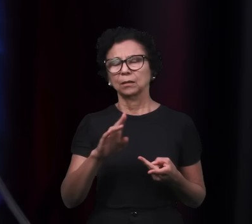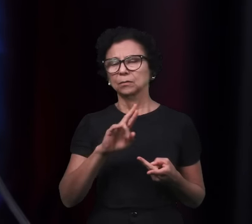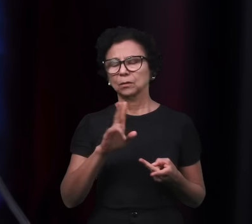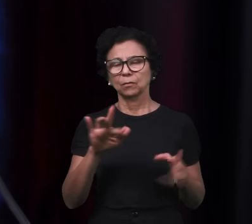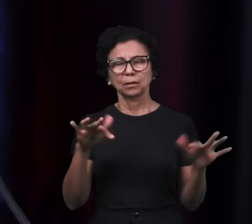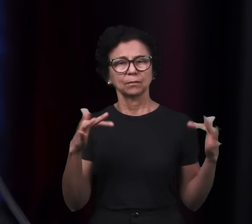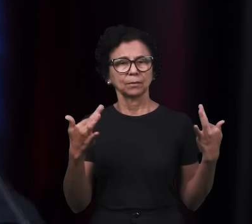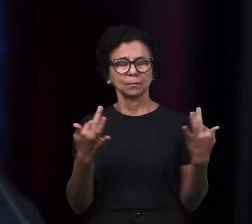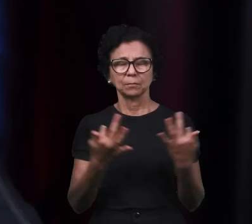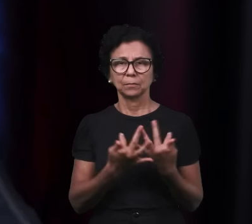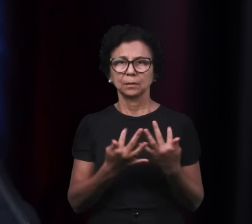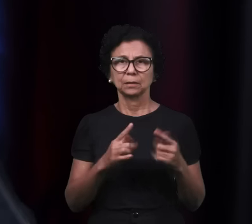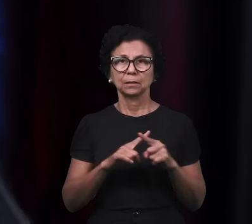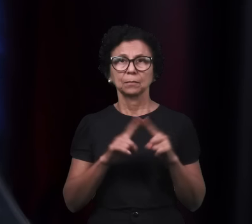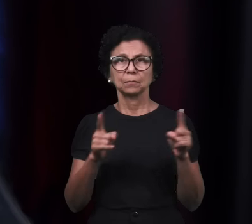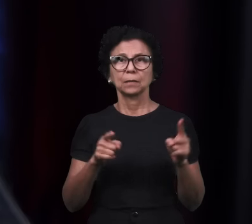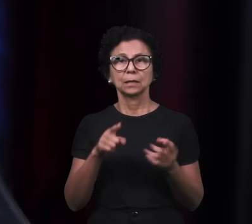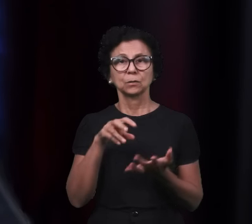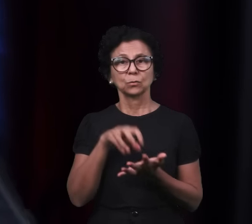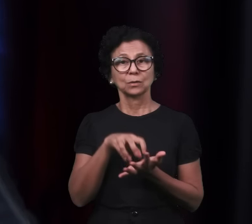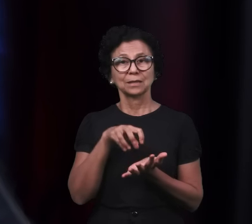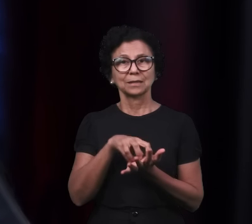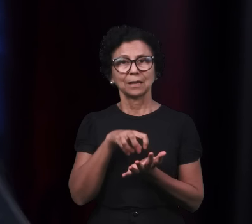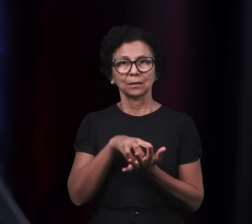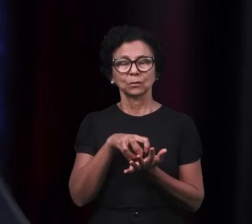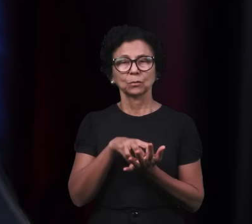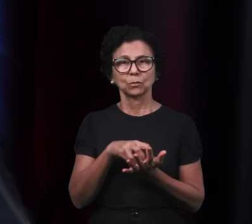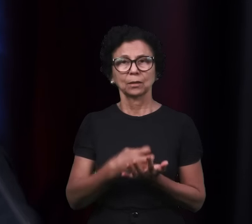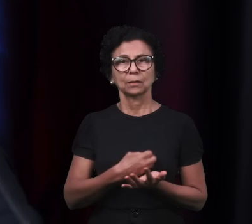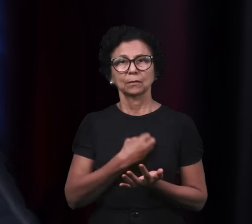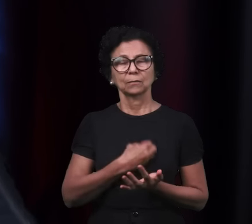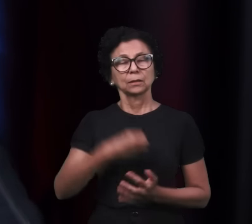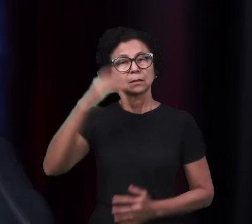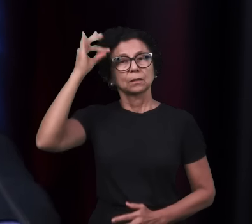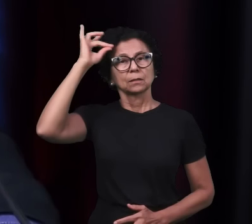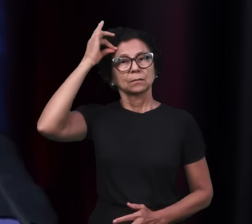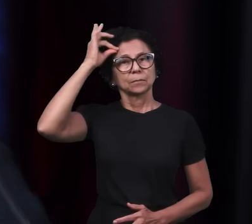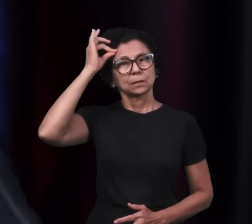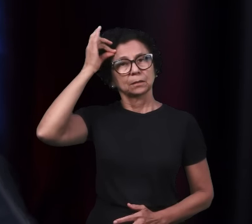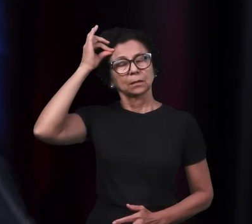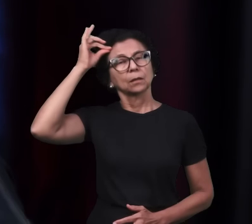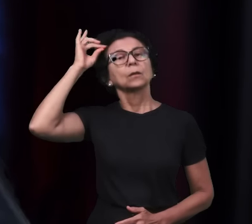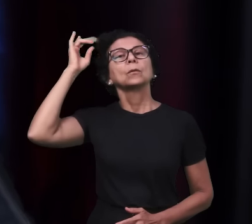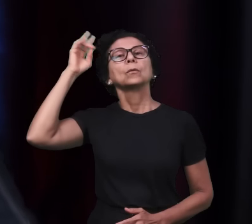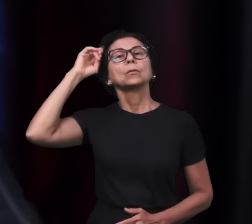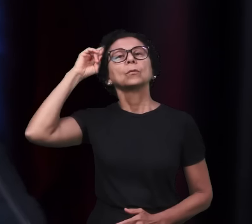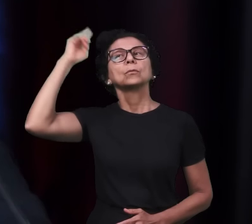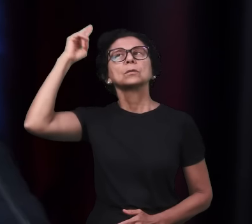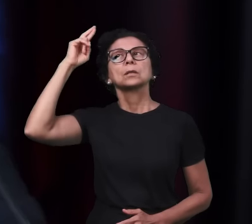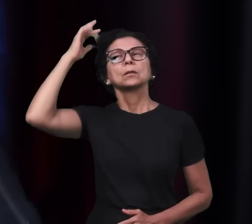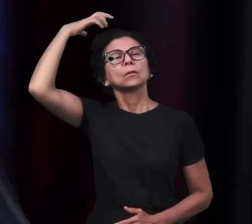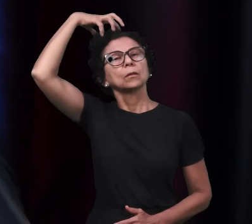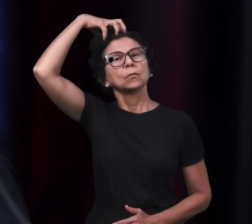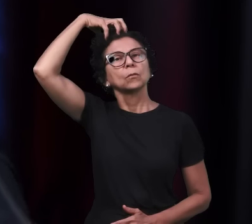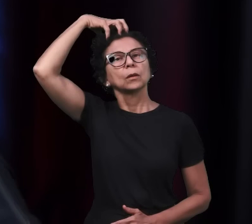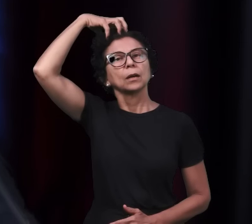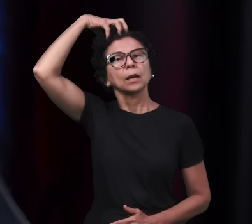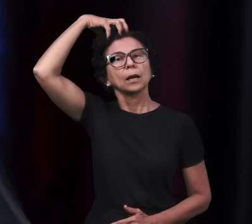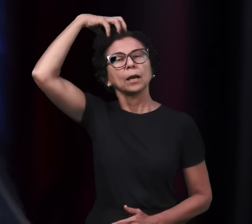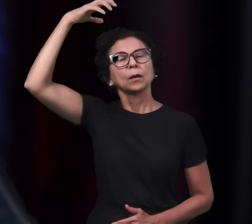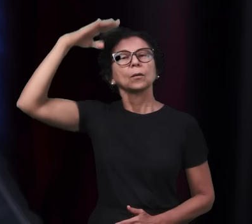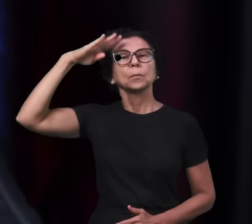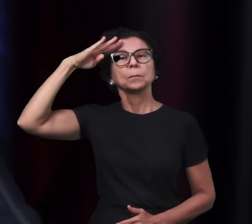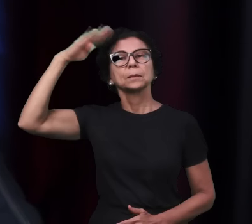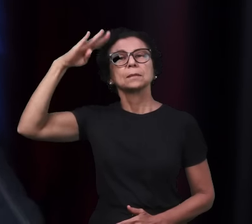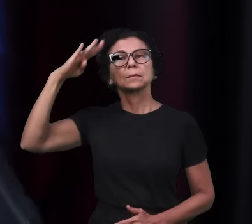vida espiritual. O centro, o tabernáculo no centro, né? O Senhor como o Rei, o Senhor como o centro de